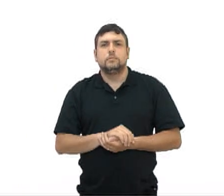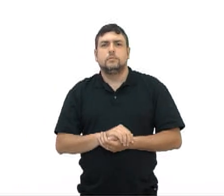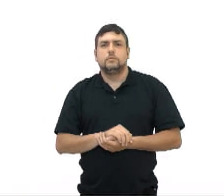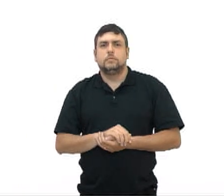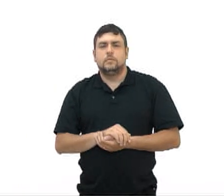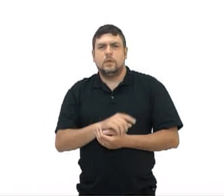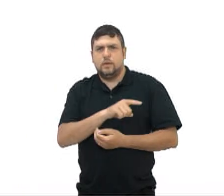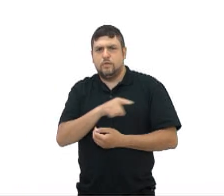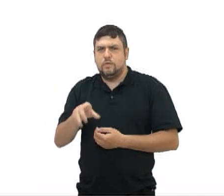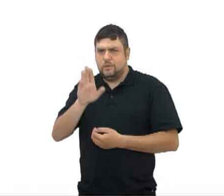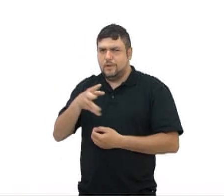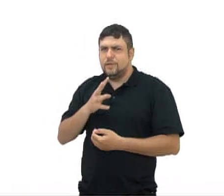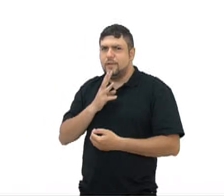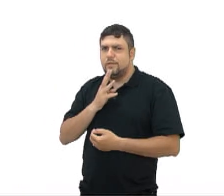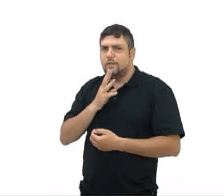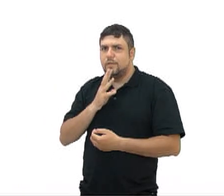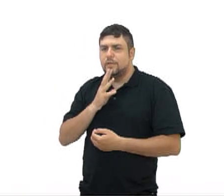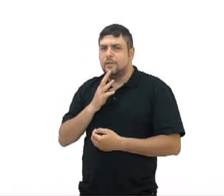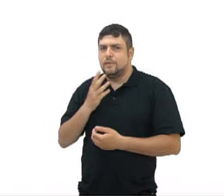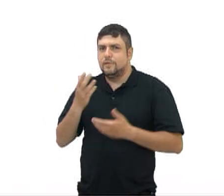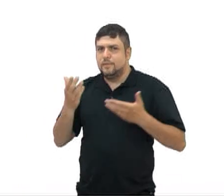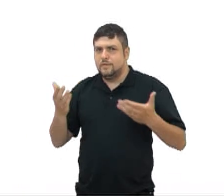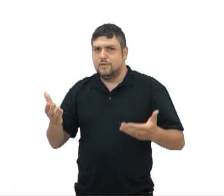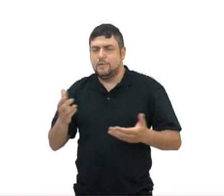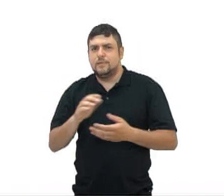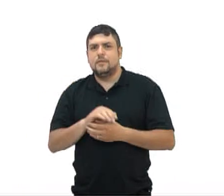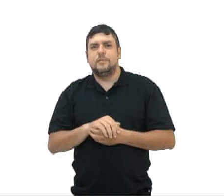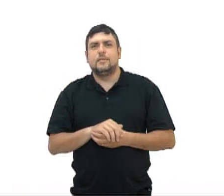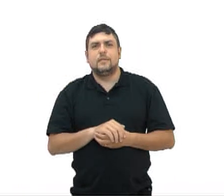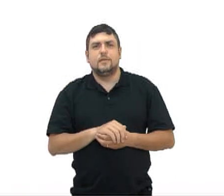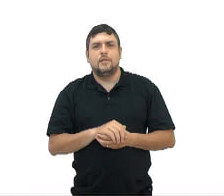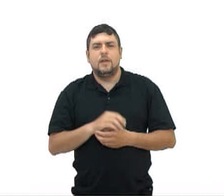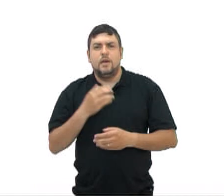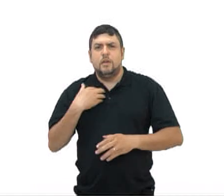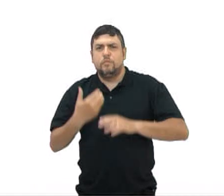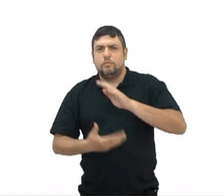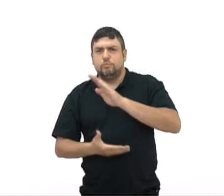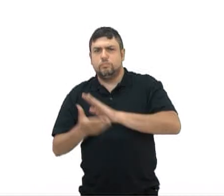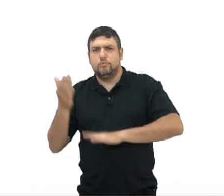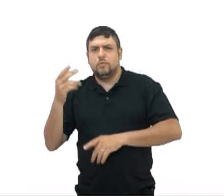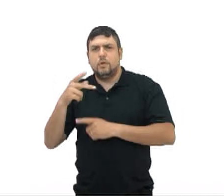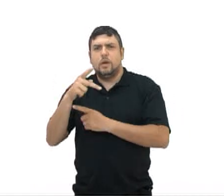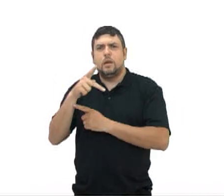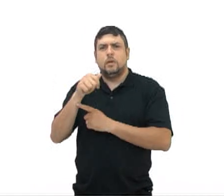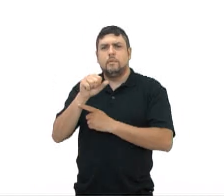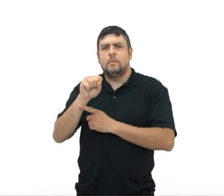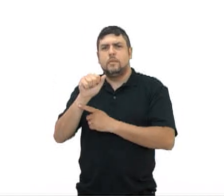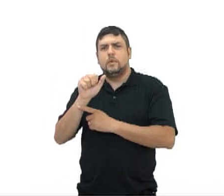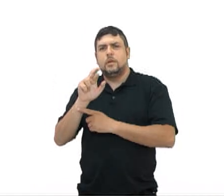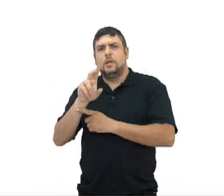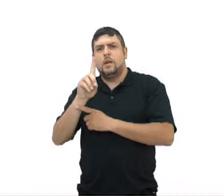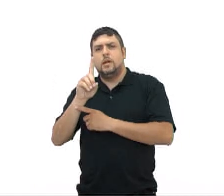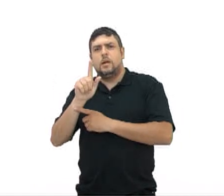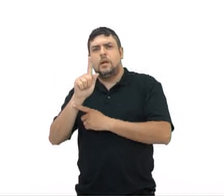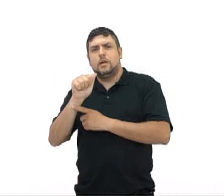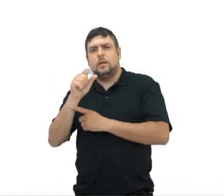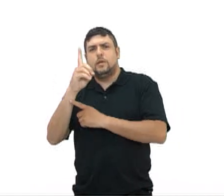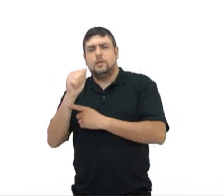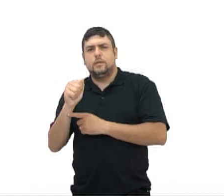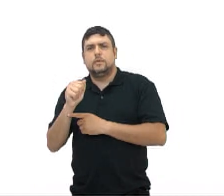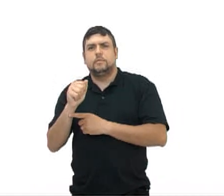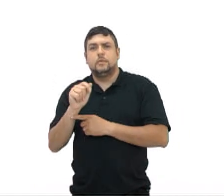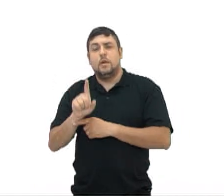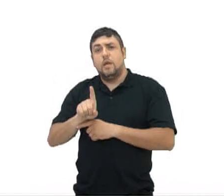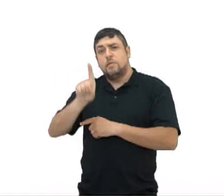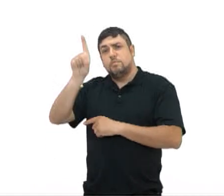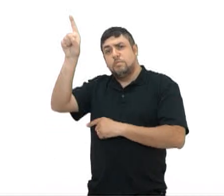espero que você já tenha ouvido falar, né? Já tenha ouvido em algum momento. Aqui tem só um pedacinho. Vou-me embora para Passárgada,